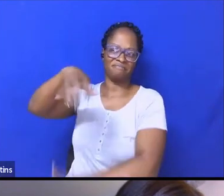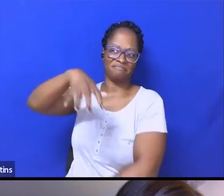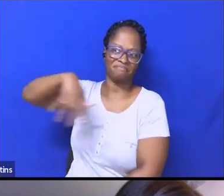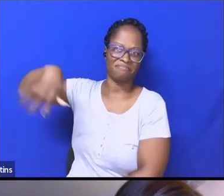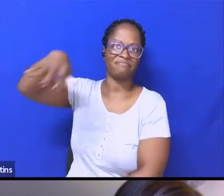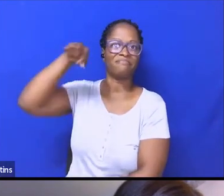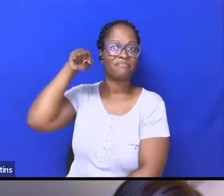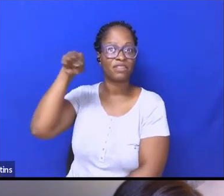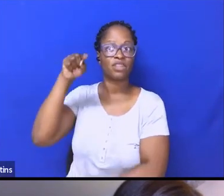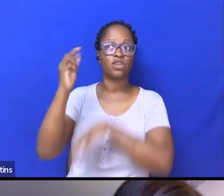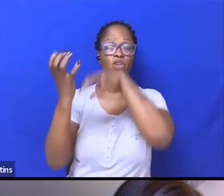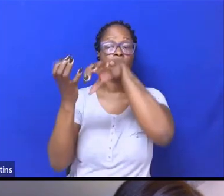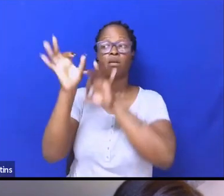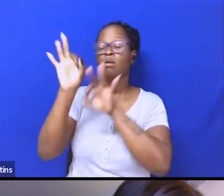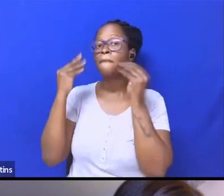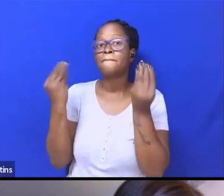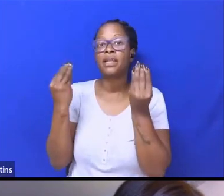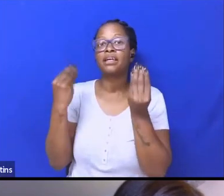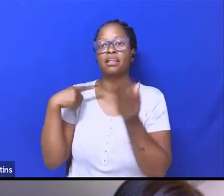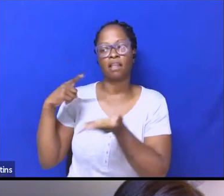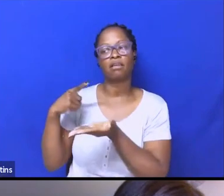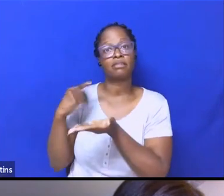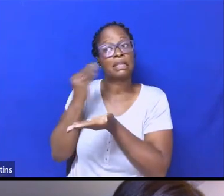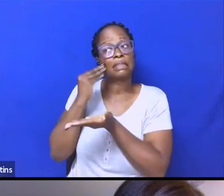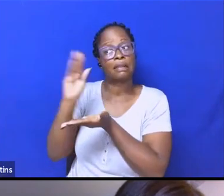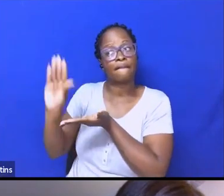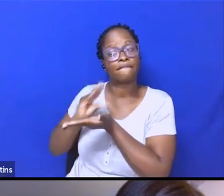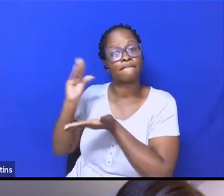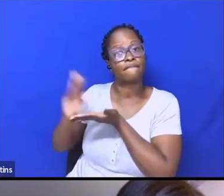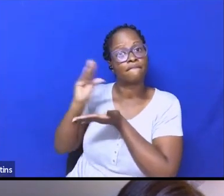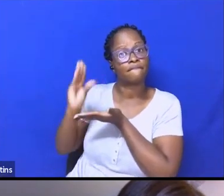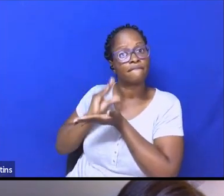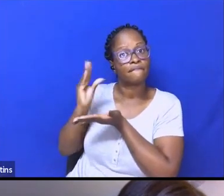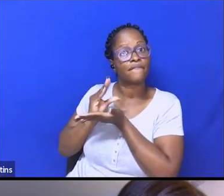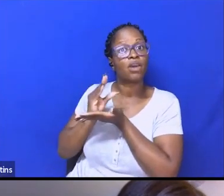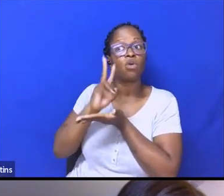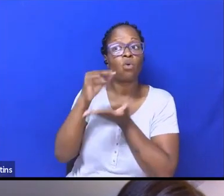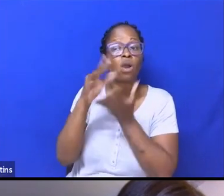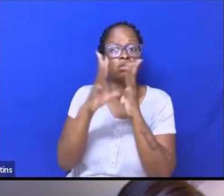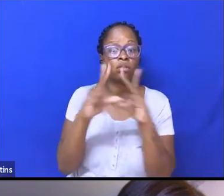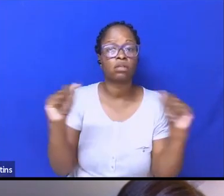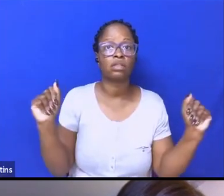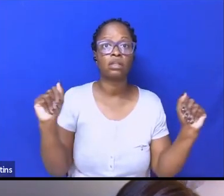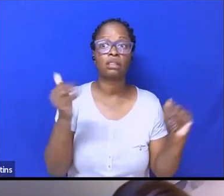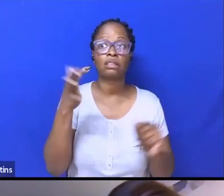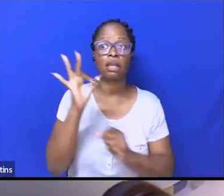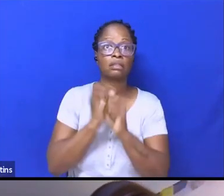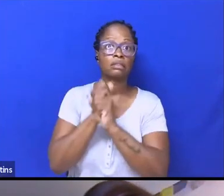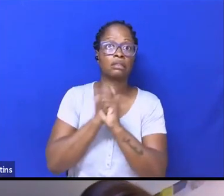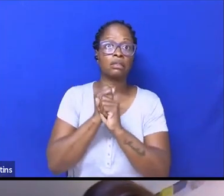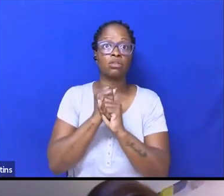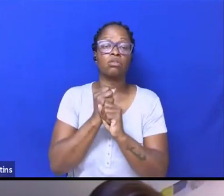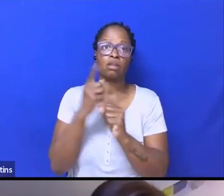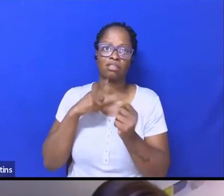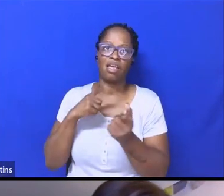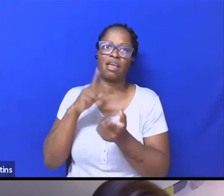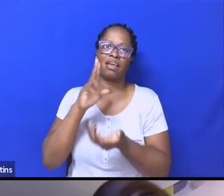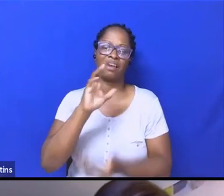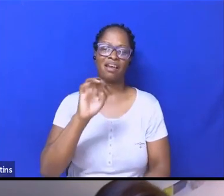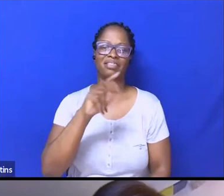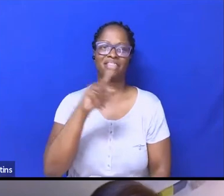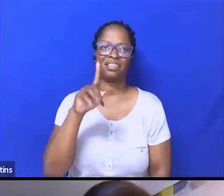projeto que está em busca de financiamento agora corre o risco de acabar depois de dois anos então a gente está com uma campanha no catarse